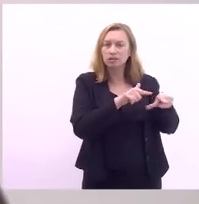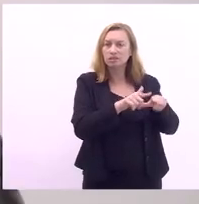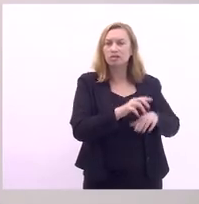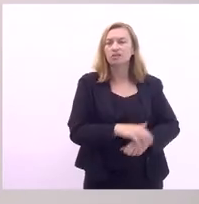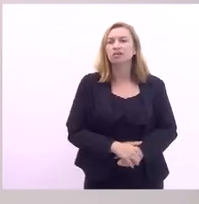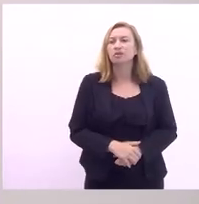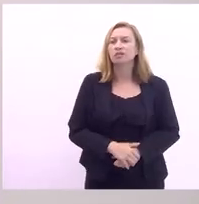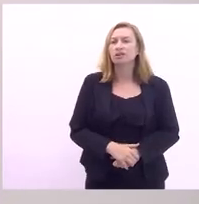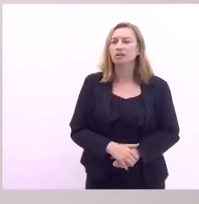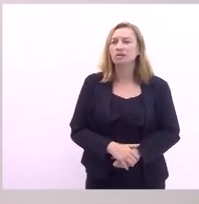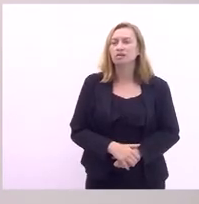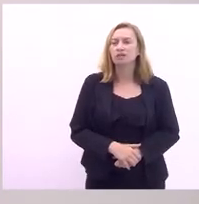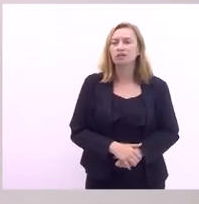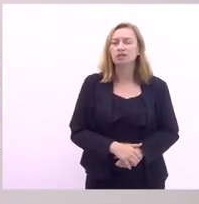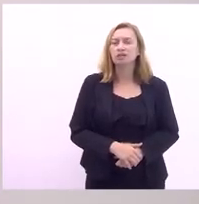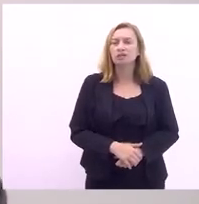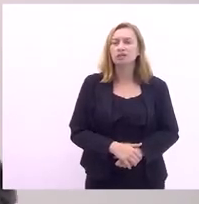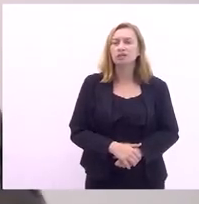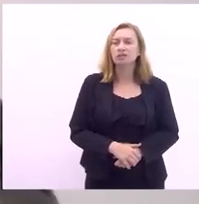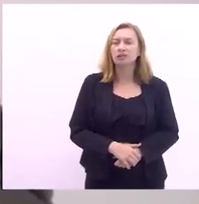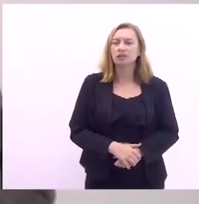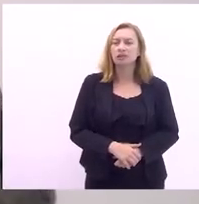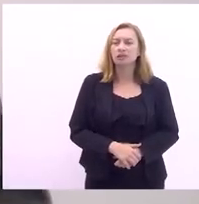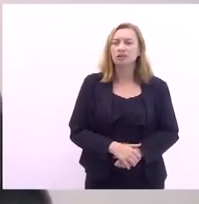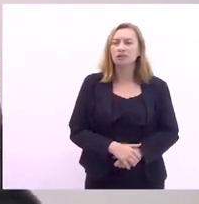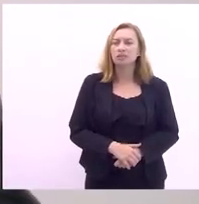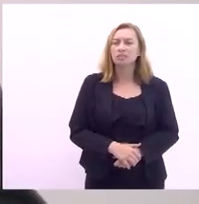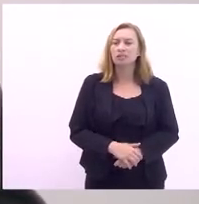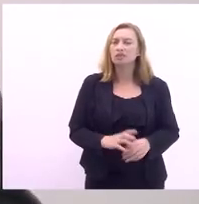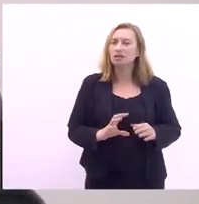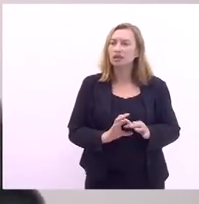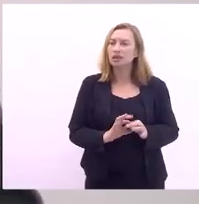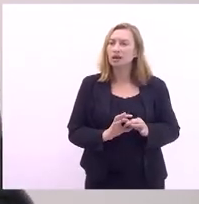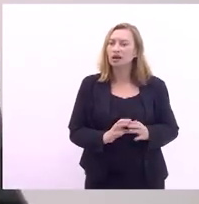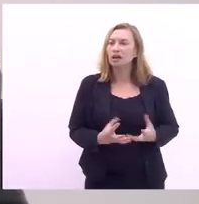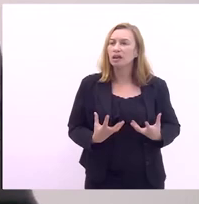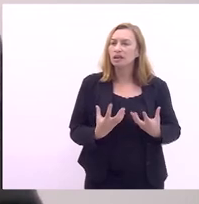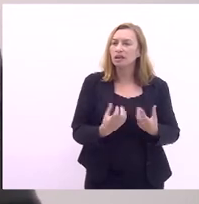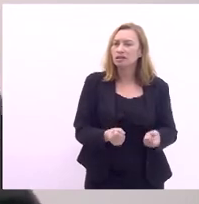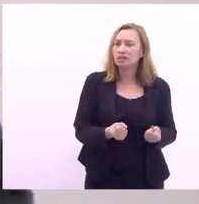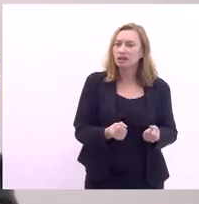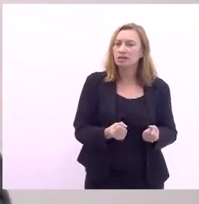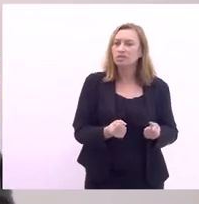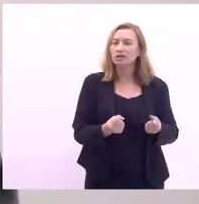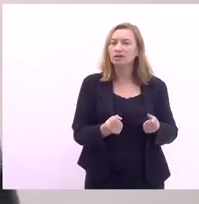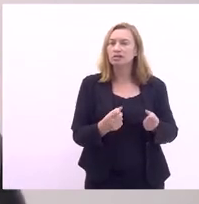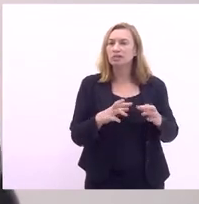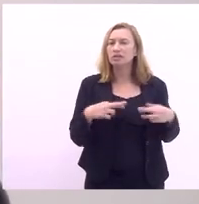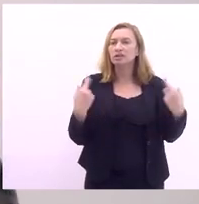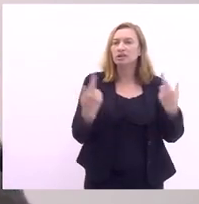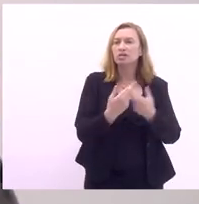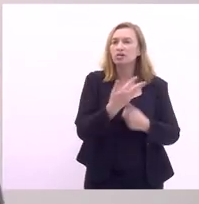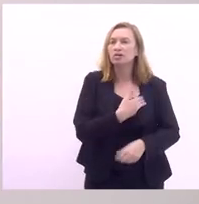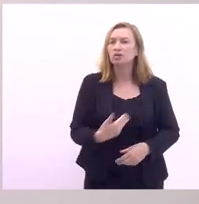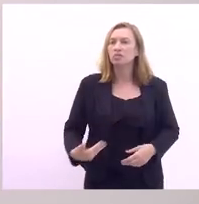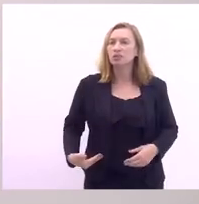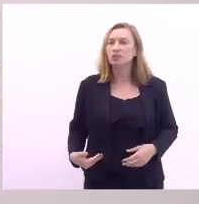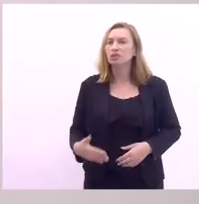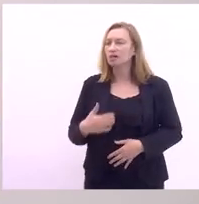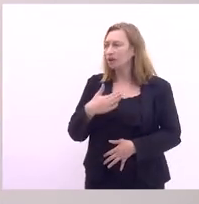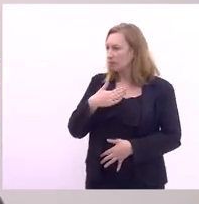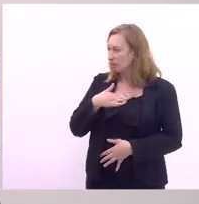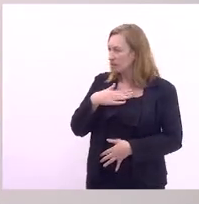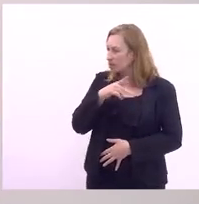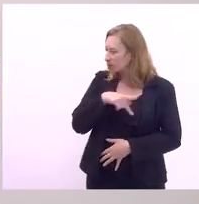Público, deputado Leônidas Cristino, por ter deferido a realização desta audiência pública sob a minha